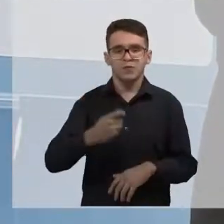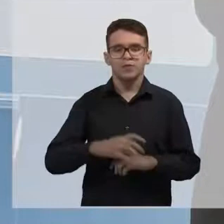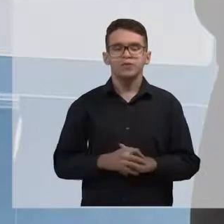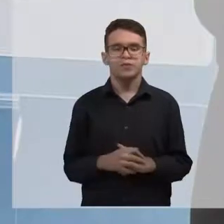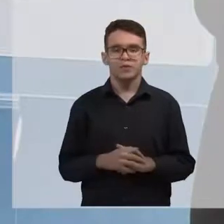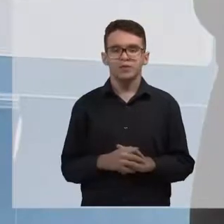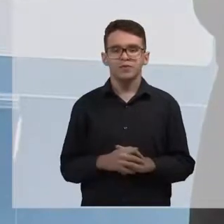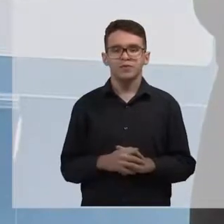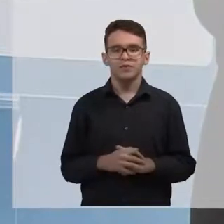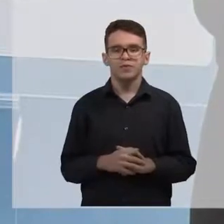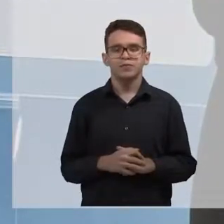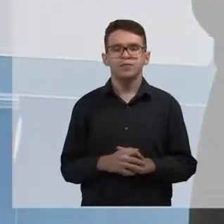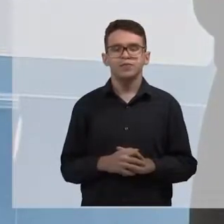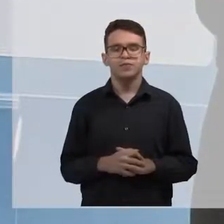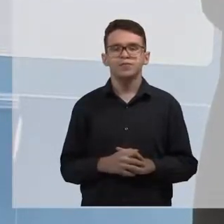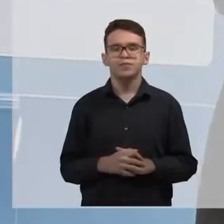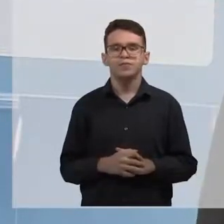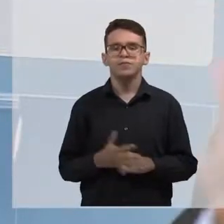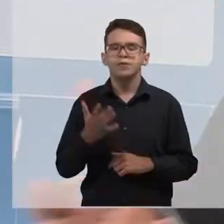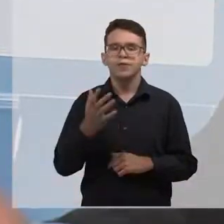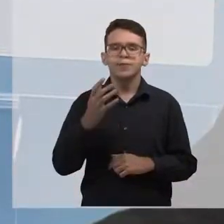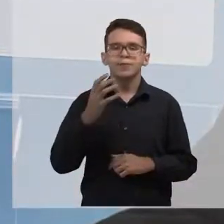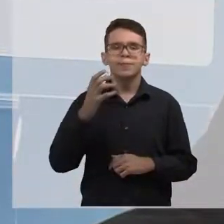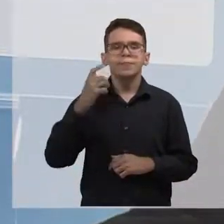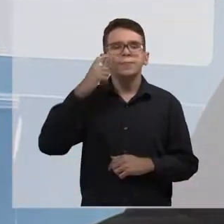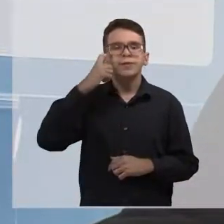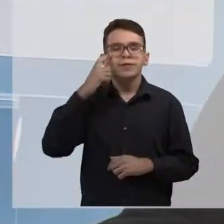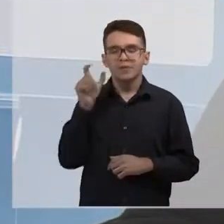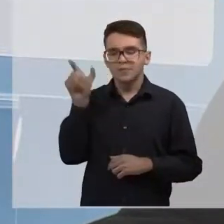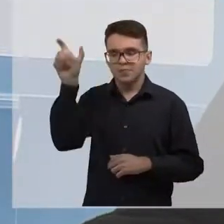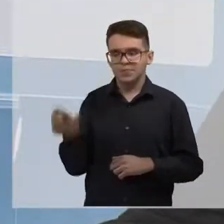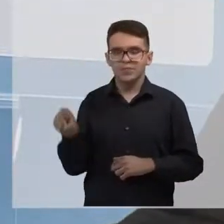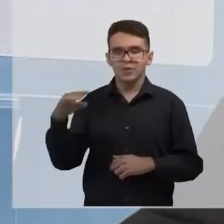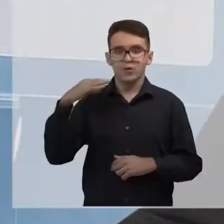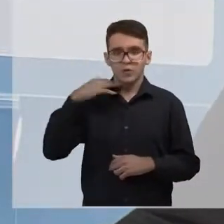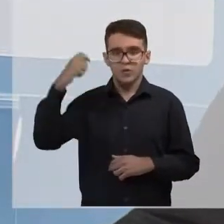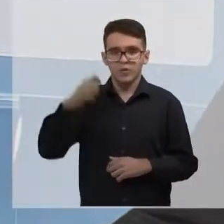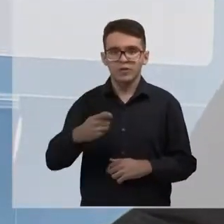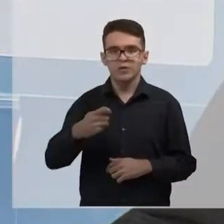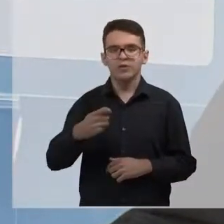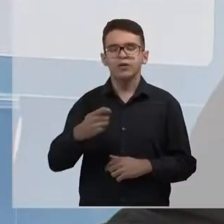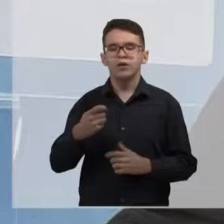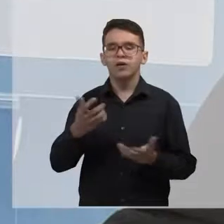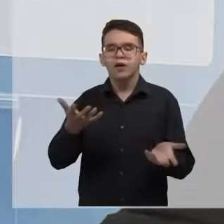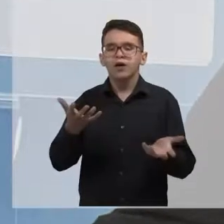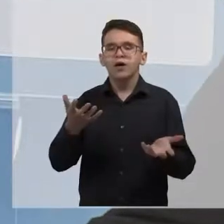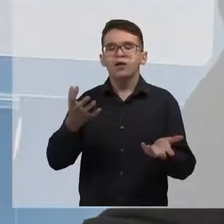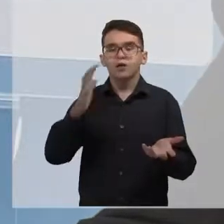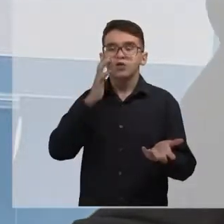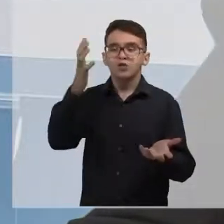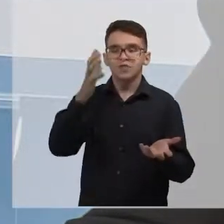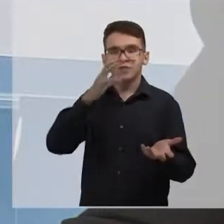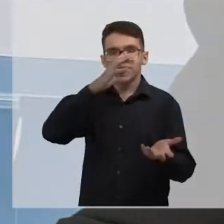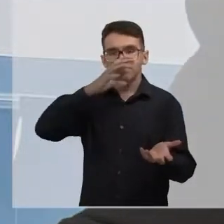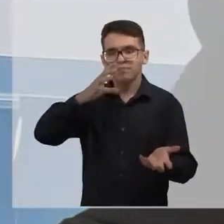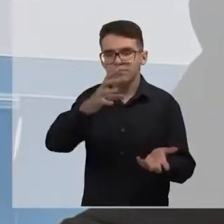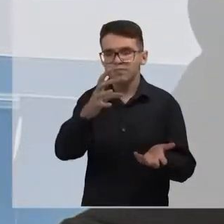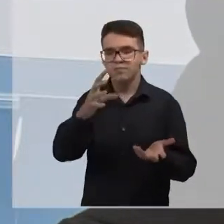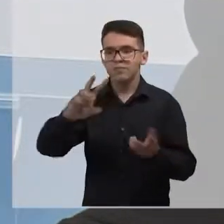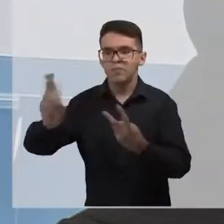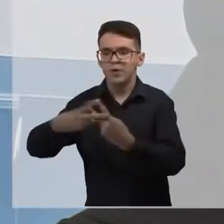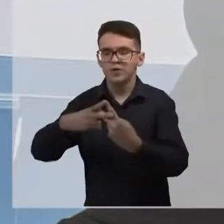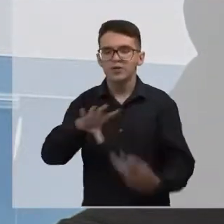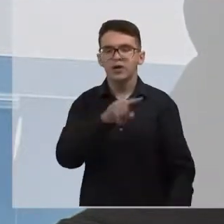crime, Luiz. Porque não é possível que um juiz aqui inocente e outro ali condene de acordo com a comarca que ele